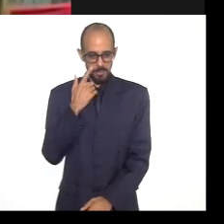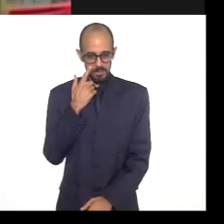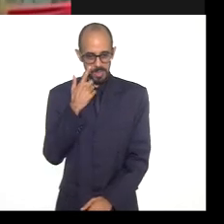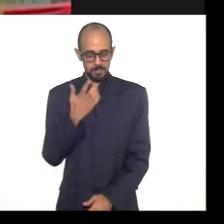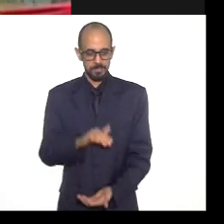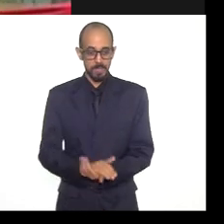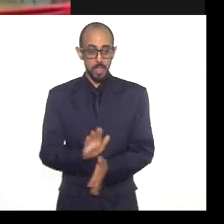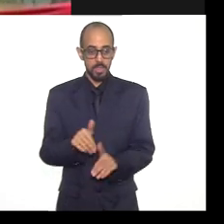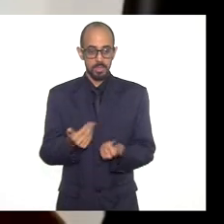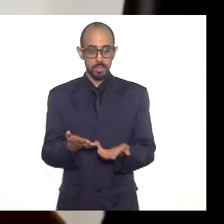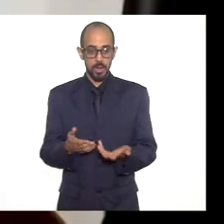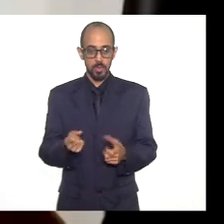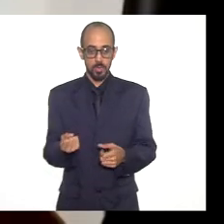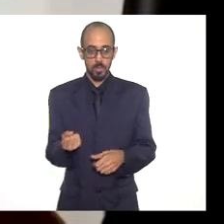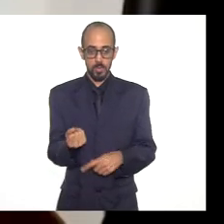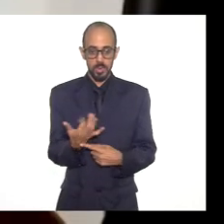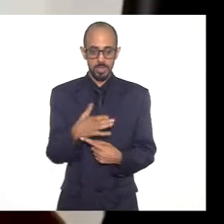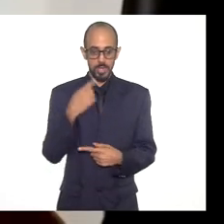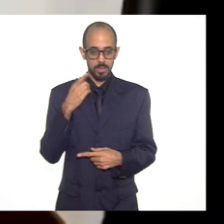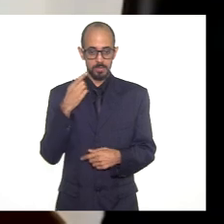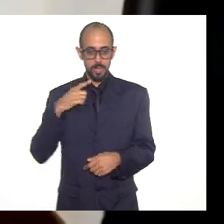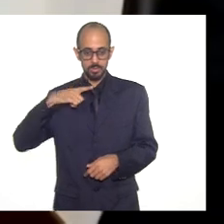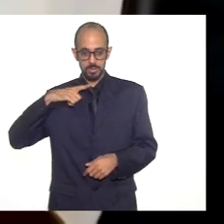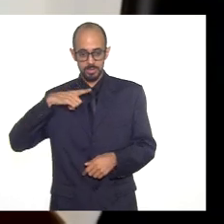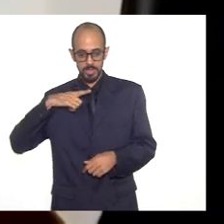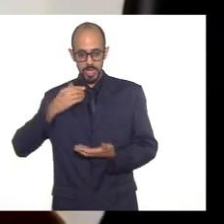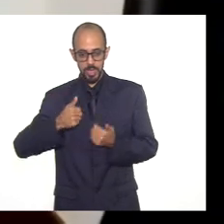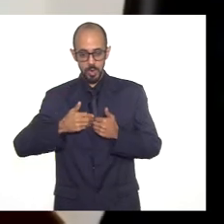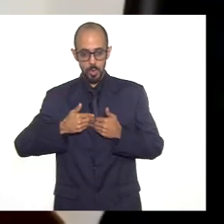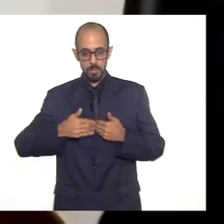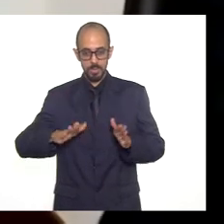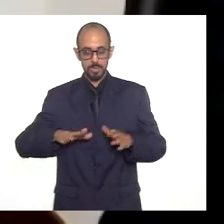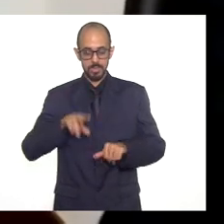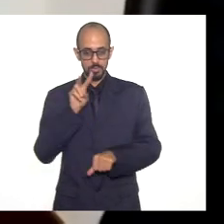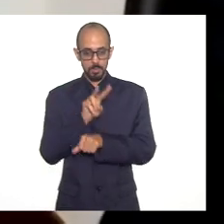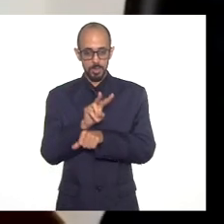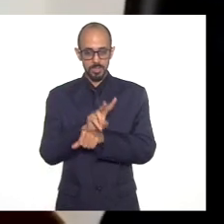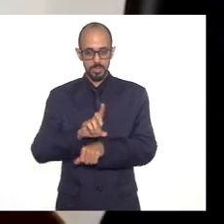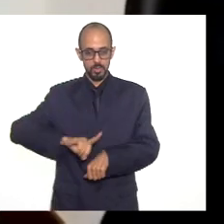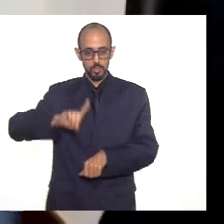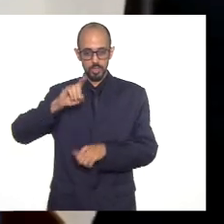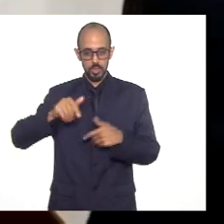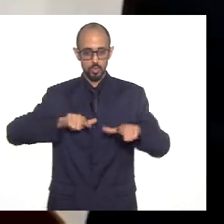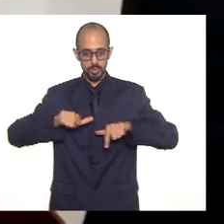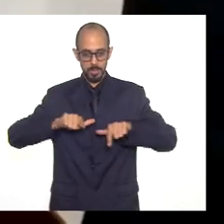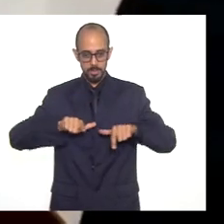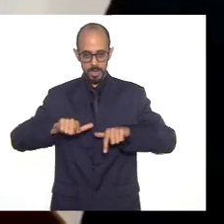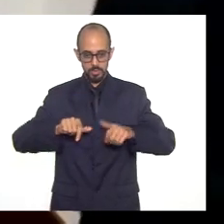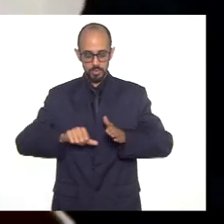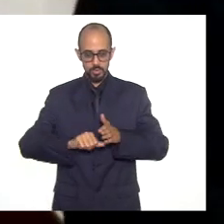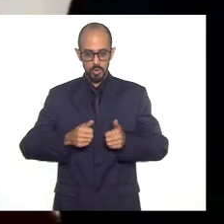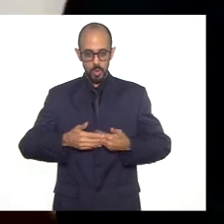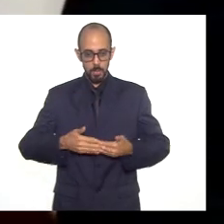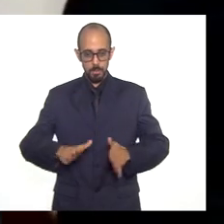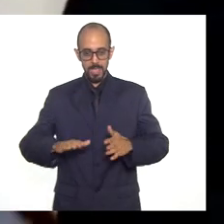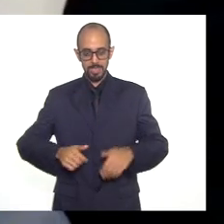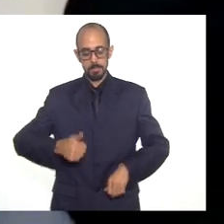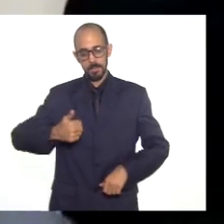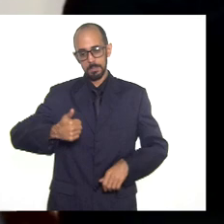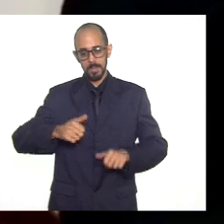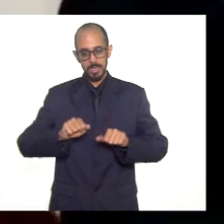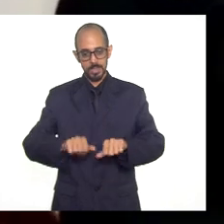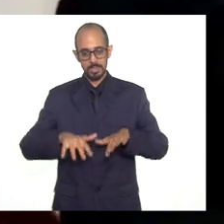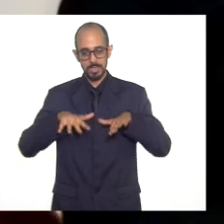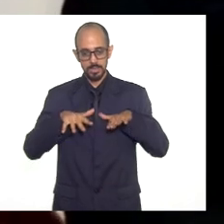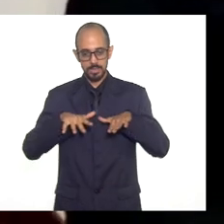Então, vamos lá. Havendo o número legal sobre a proteção de Deus, iniciamos os nossos trabalhos. Está aberta a primeira sessão extraordinária do dia 22 de junho